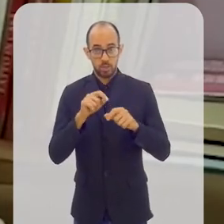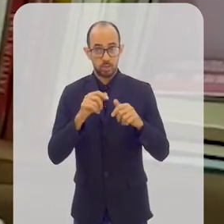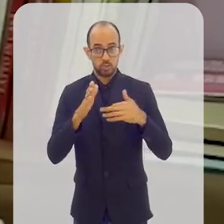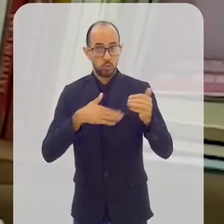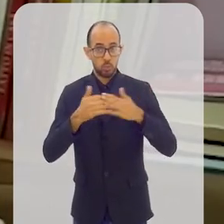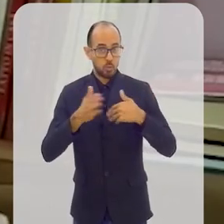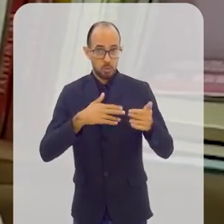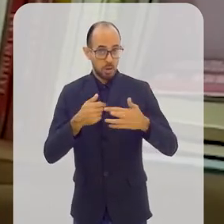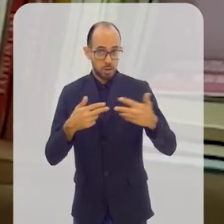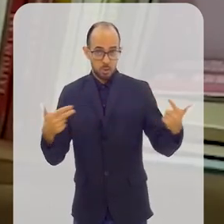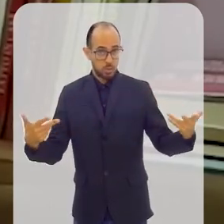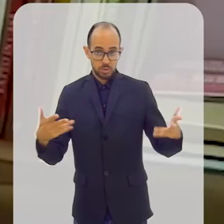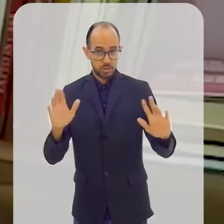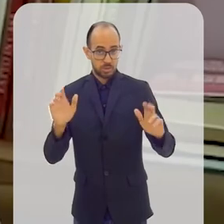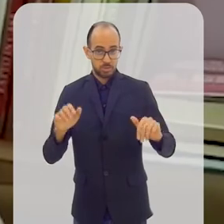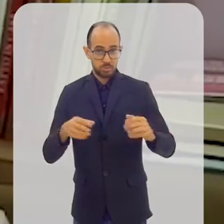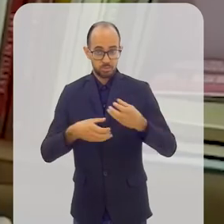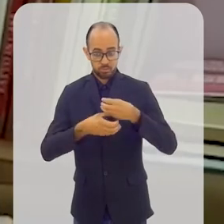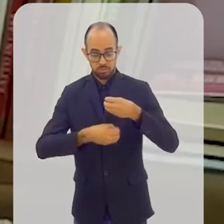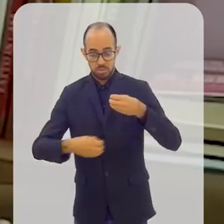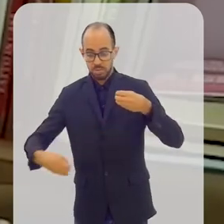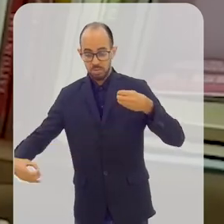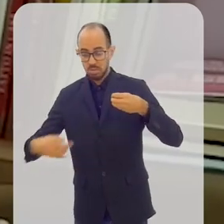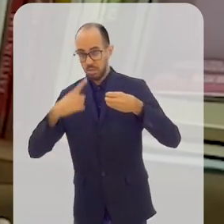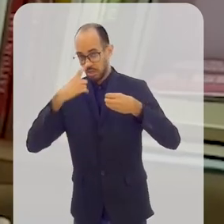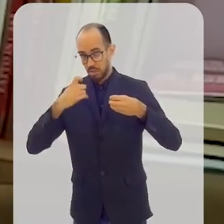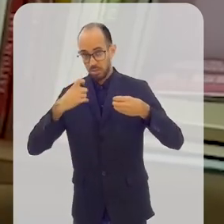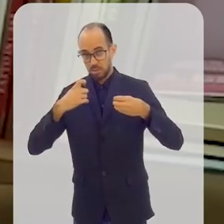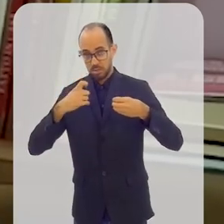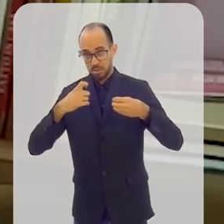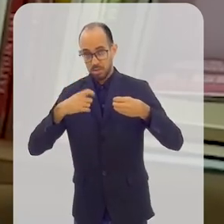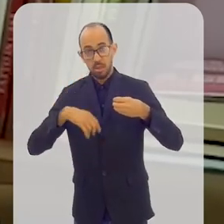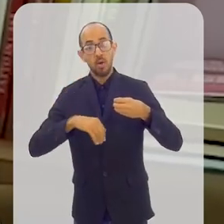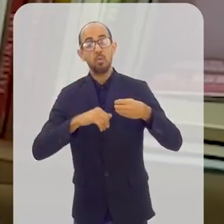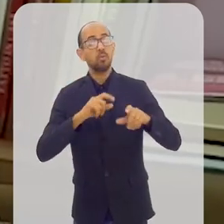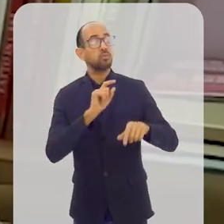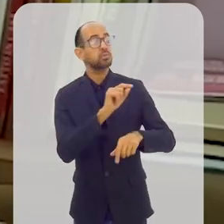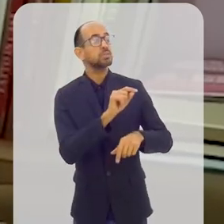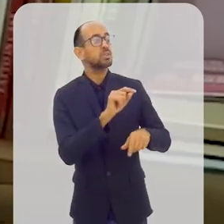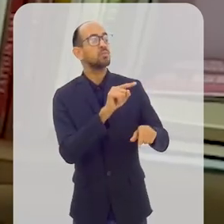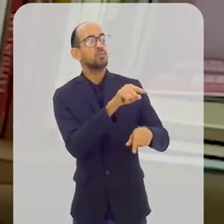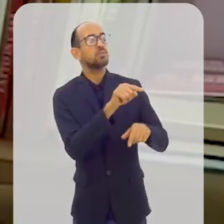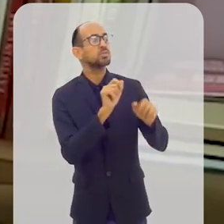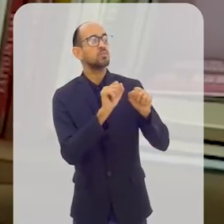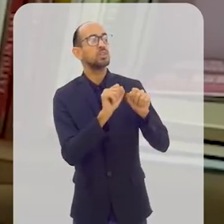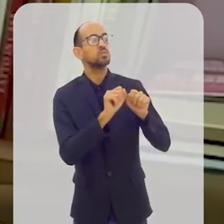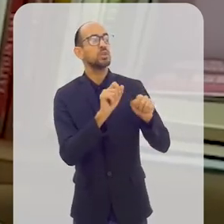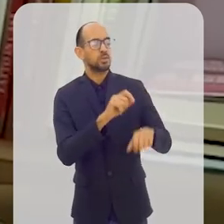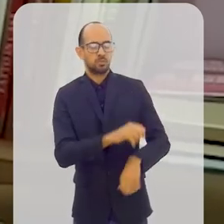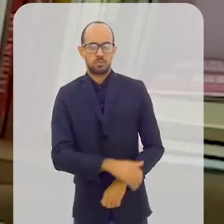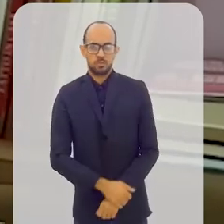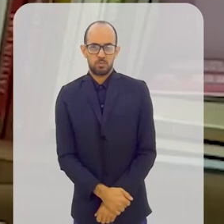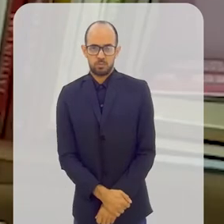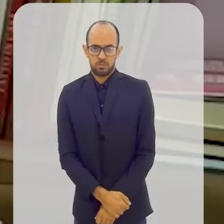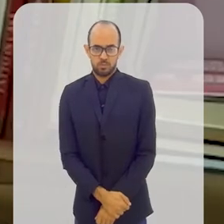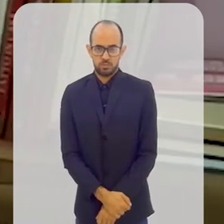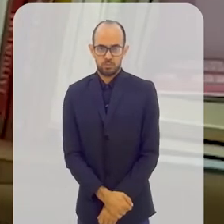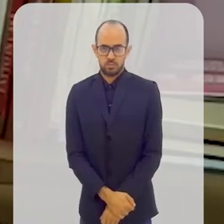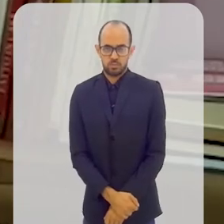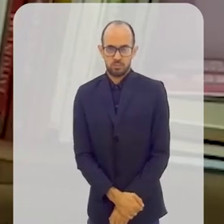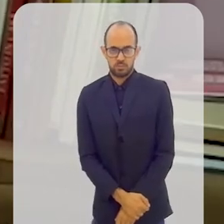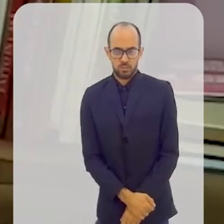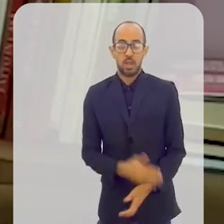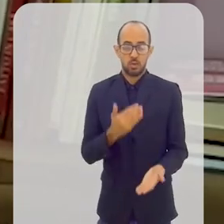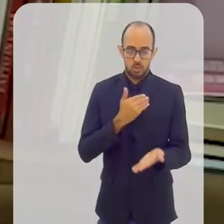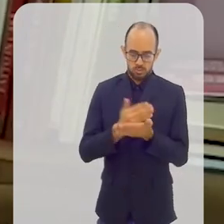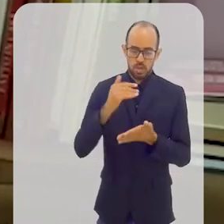bala? Você quer reclamar do saneamento? Mas tá, você é tão poluidor quanto? O que que você faz? Aí começa a